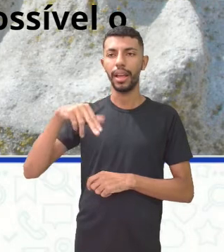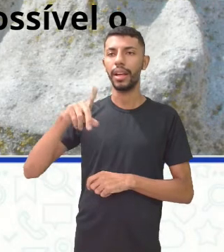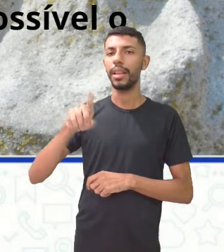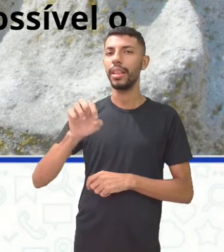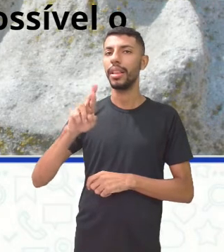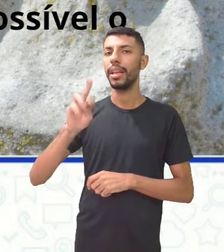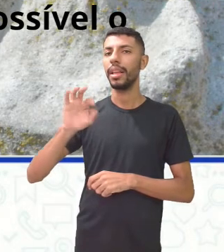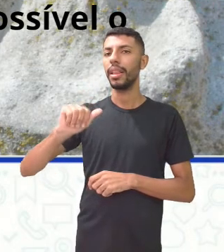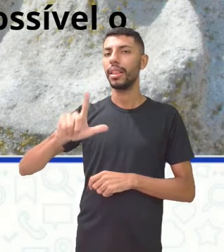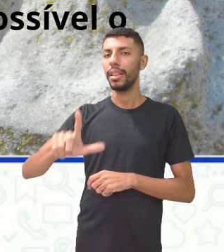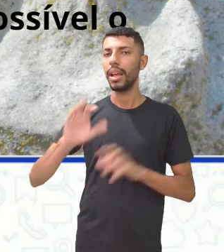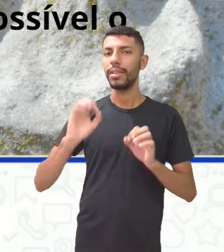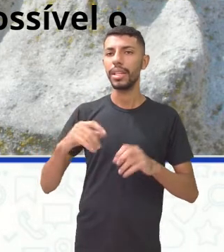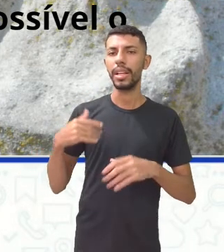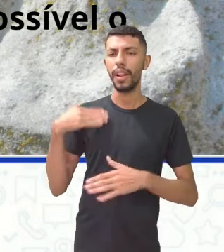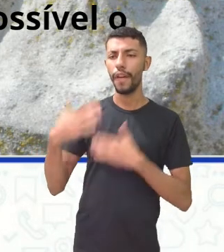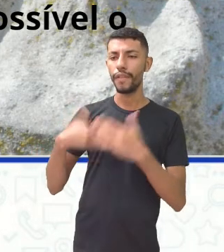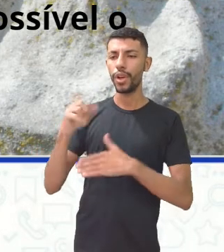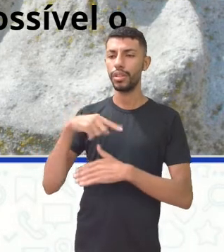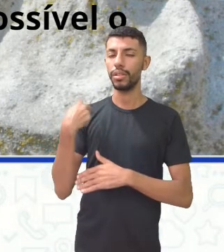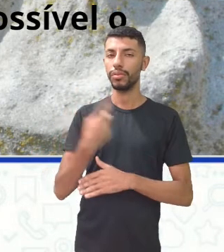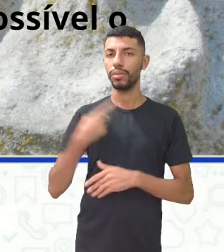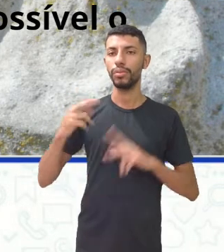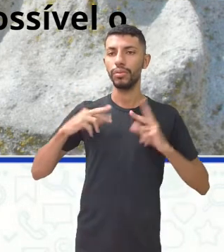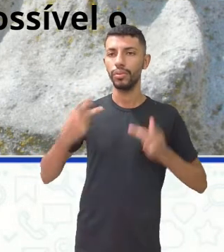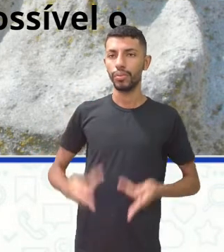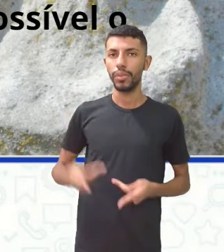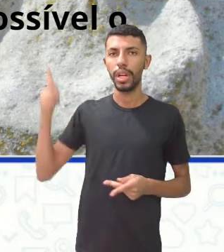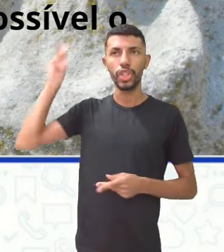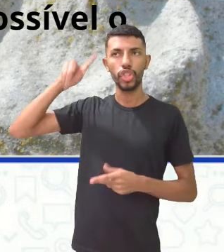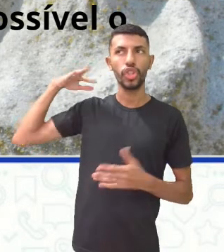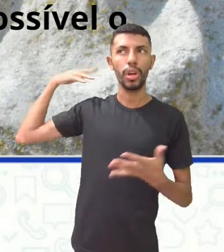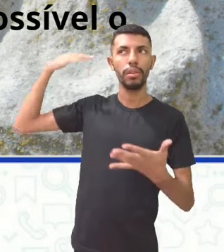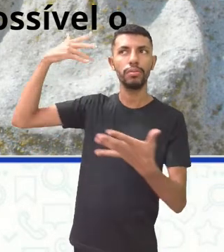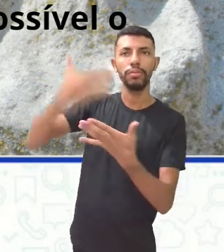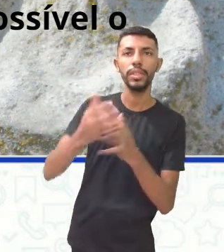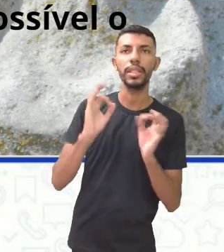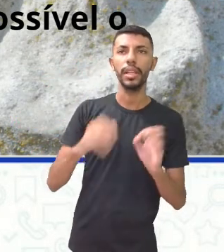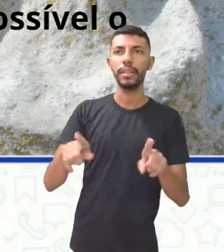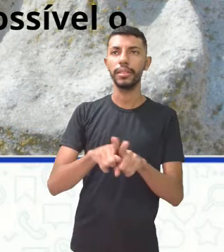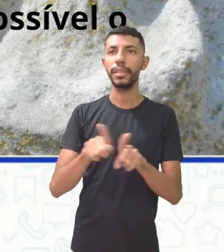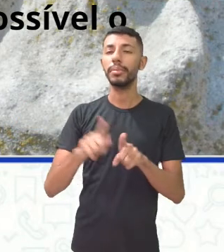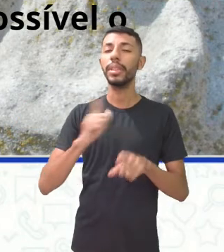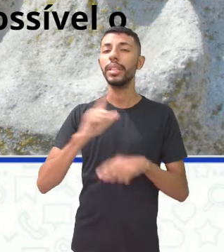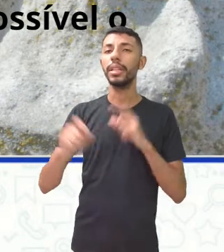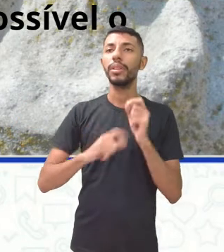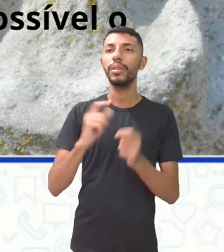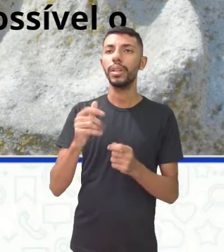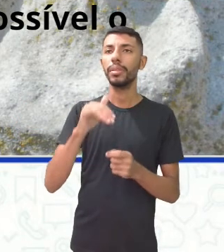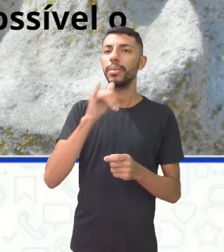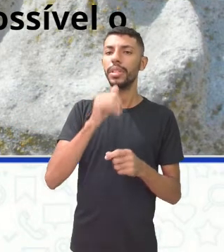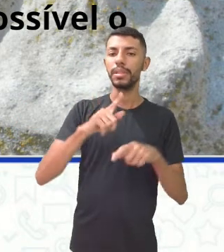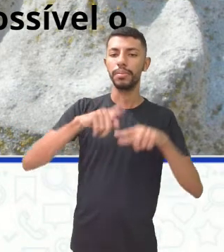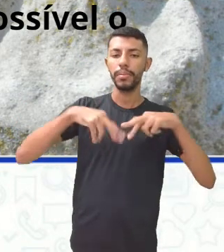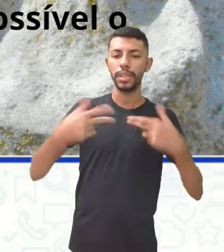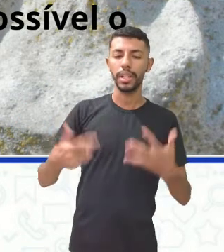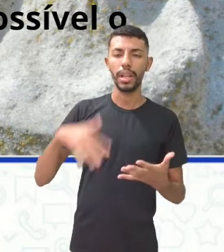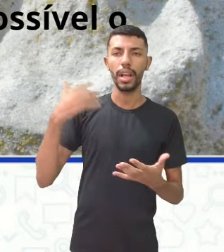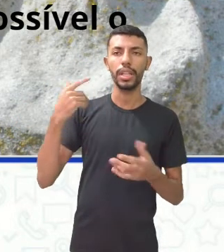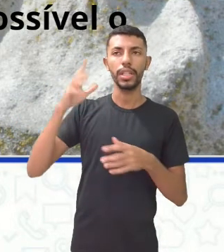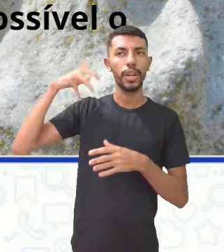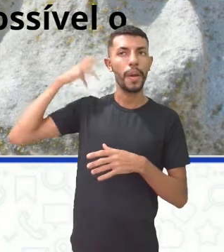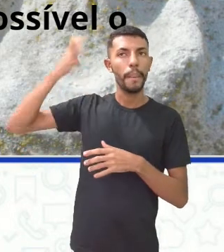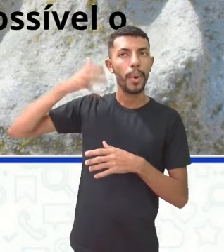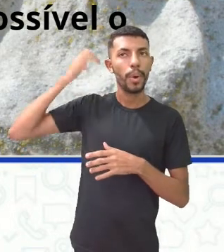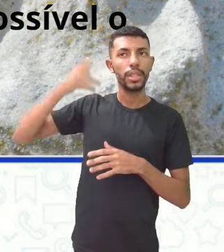nossa história enquanto seres humanos, a música estava presente, há vestígios, né, de instrumentos musicais de épocas